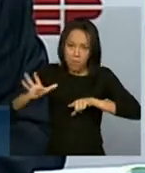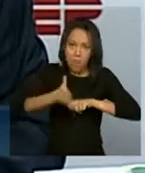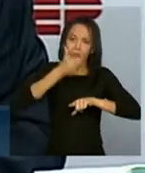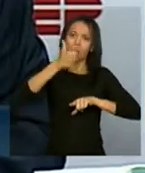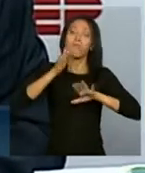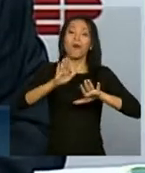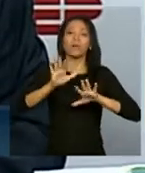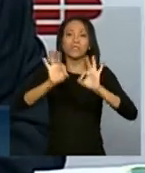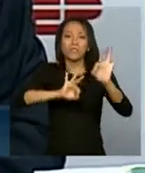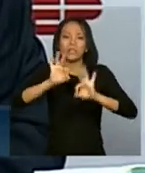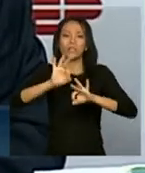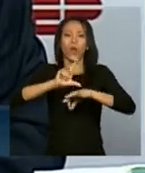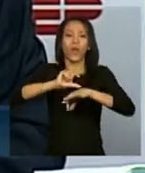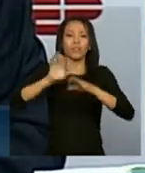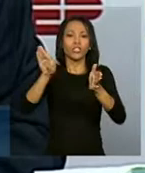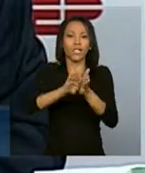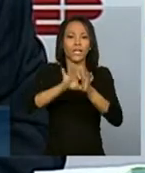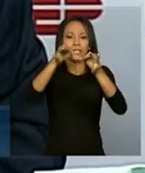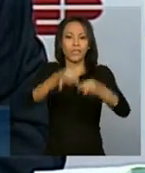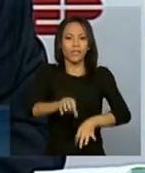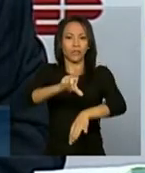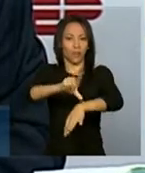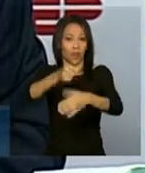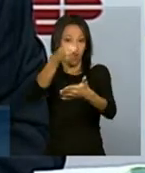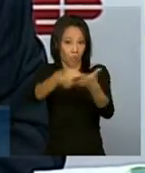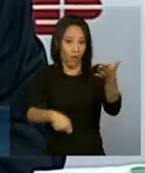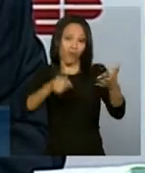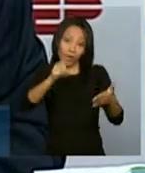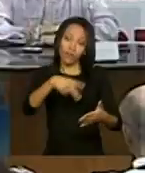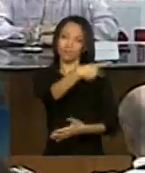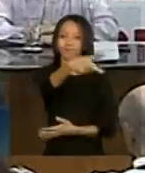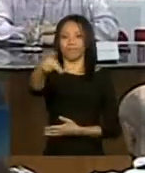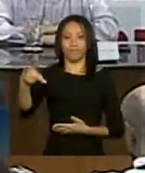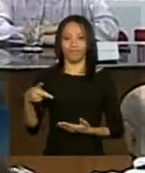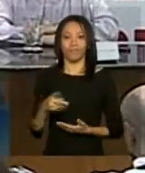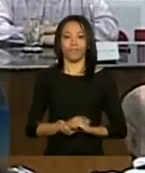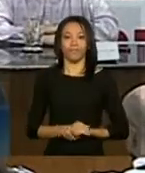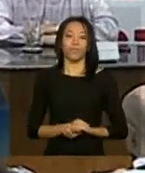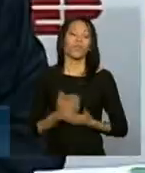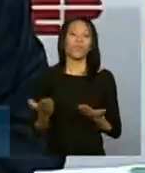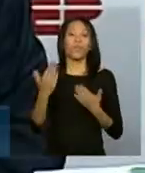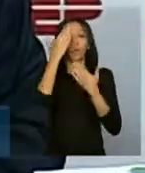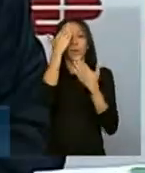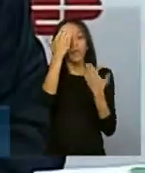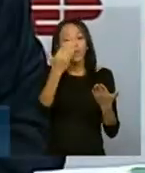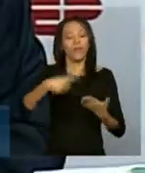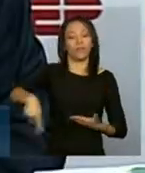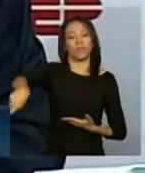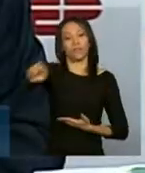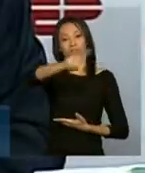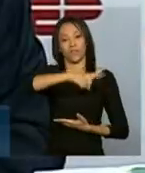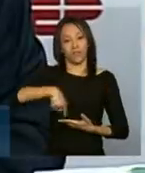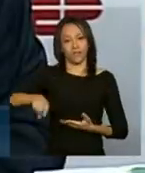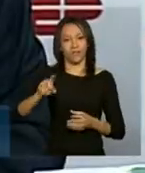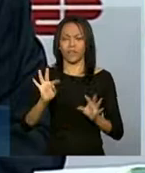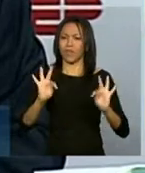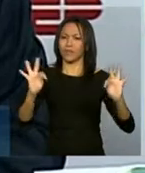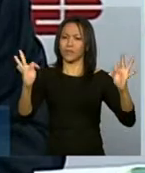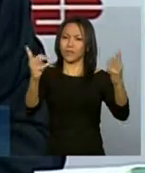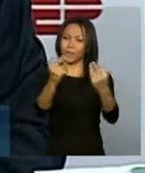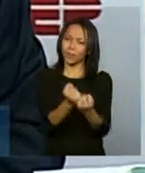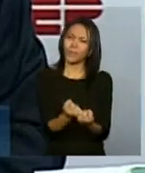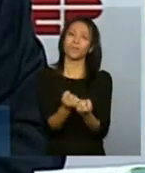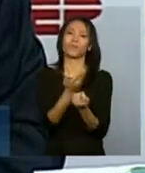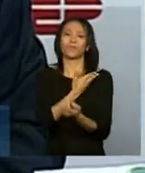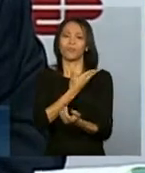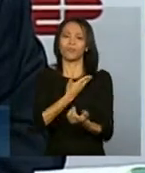a cautela, também faz parte da preparação para o Enem. Então, gente, muito obrigado a vocês, especialmente a todos os companheiros e